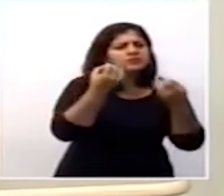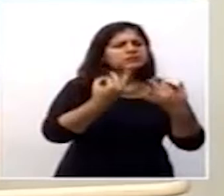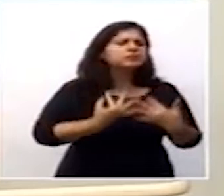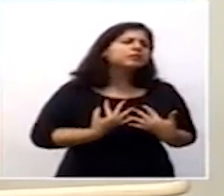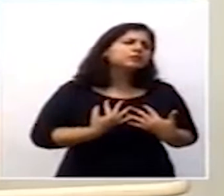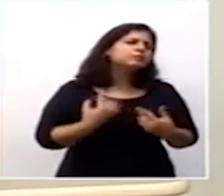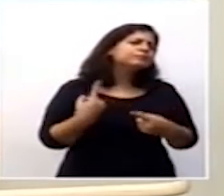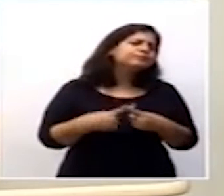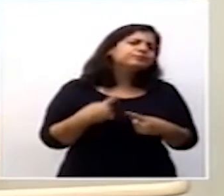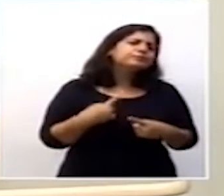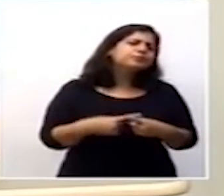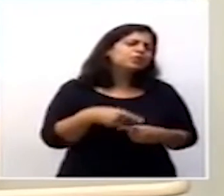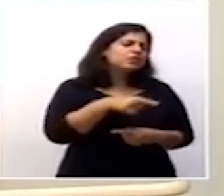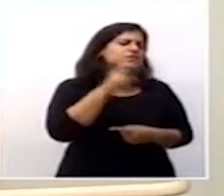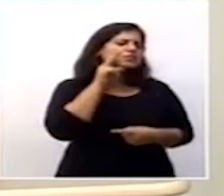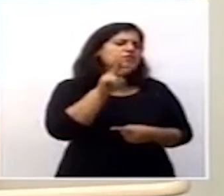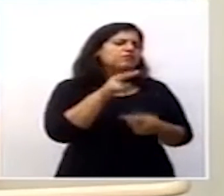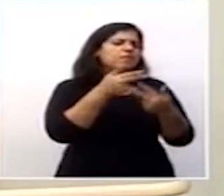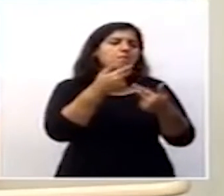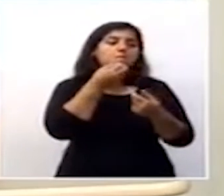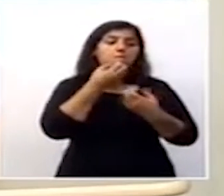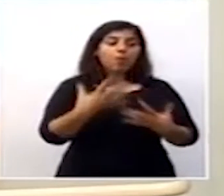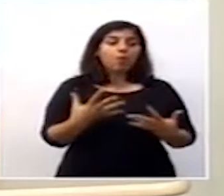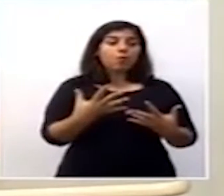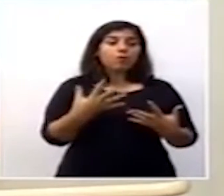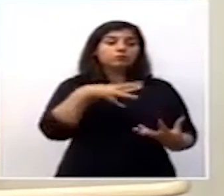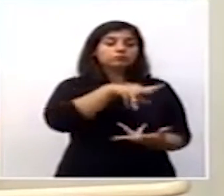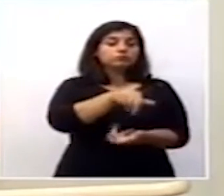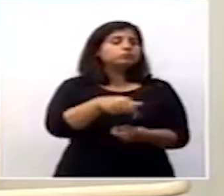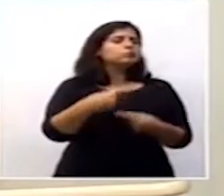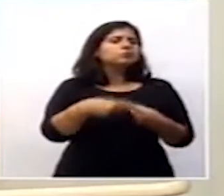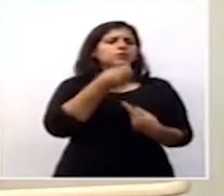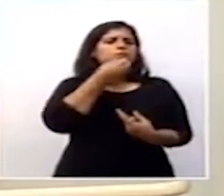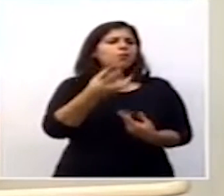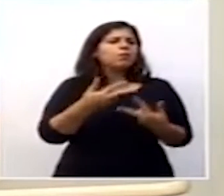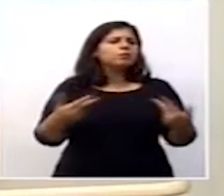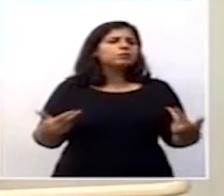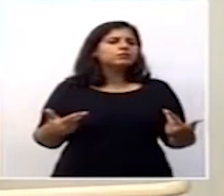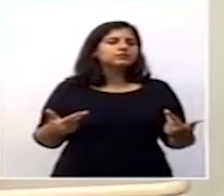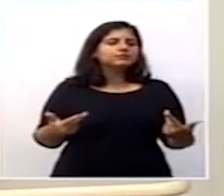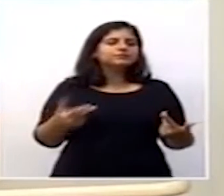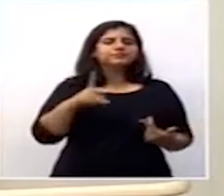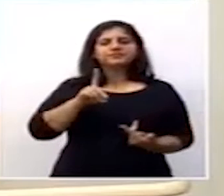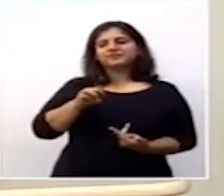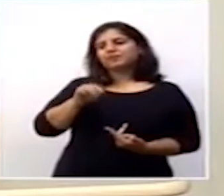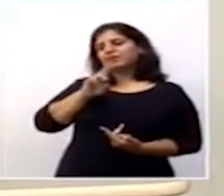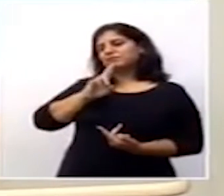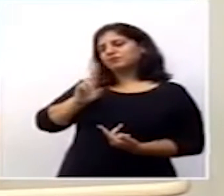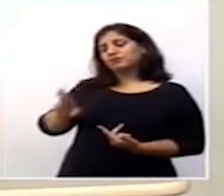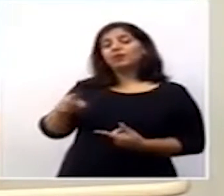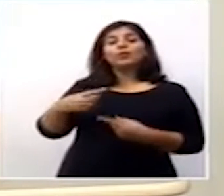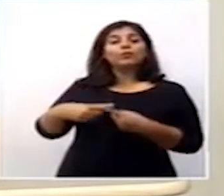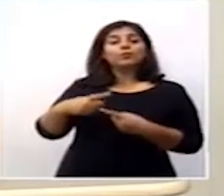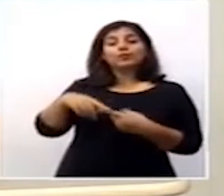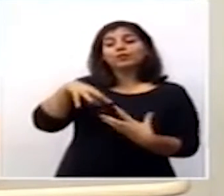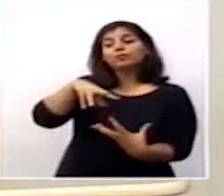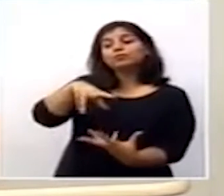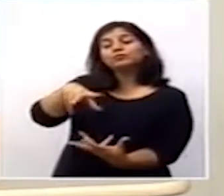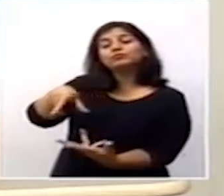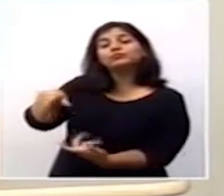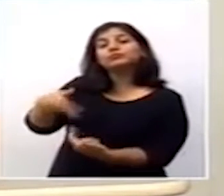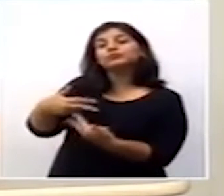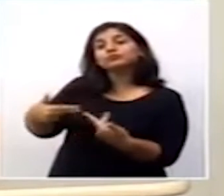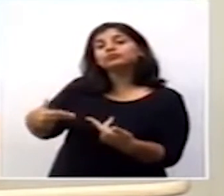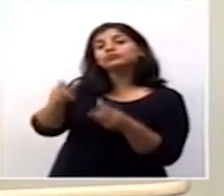Diga-me, por que tu vê tanta bondade assim no mundo? Aí o Dalma respondeu, é porque no mundo existem